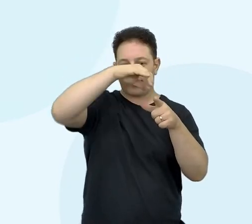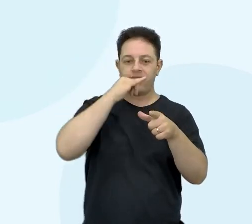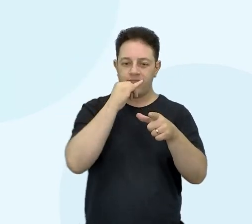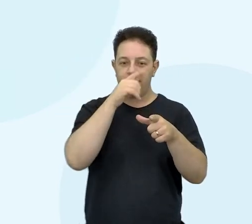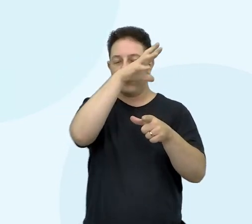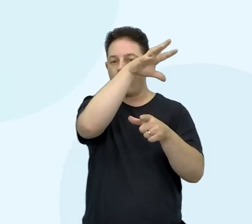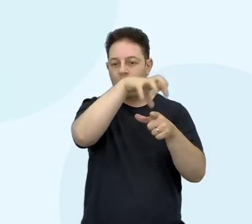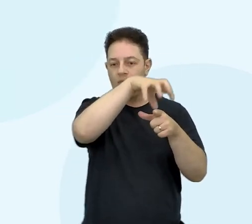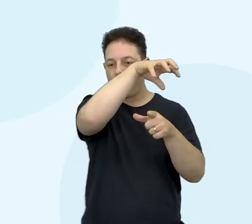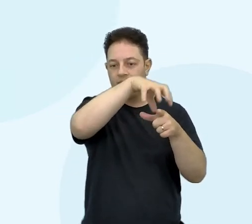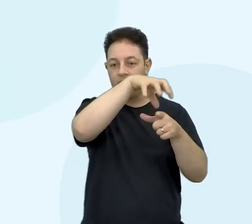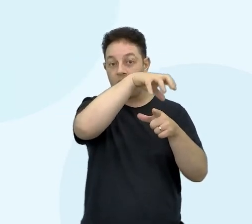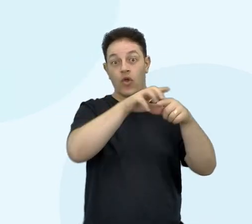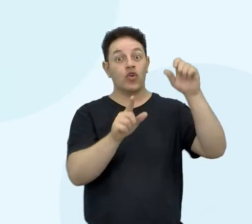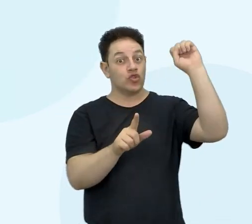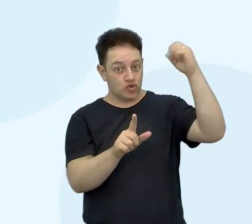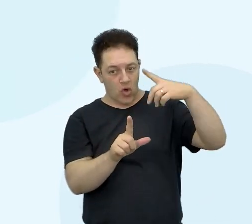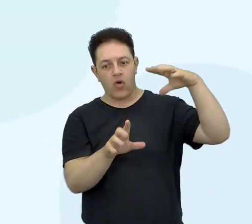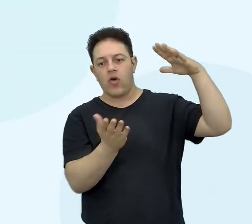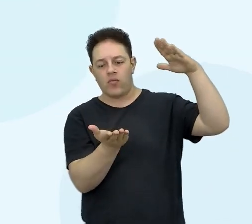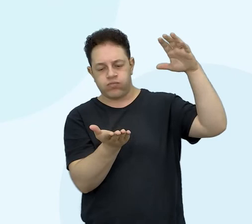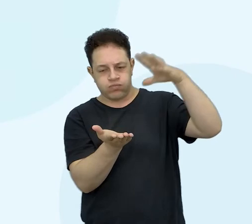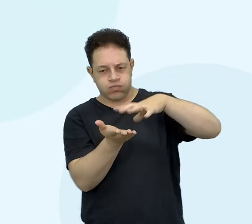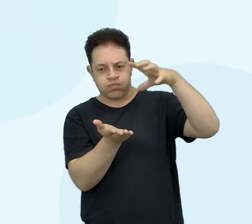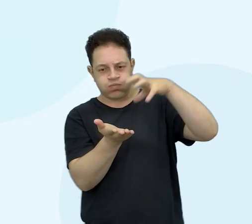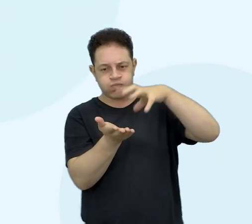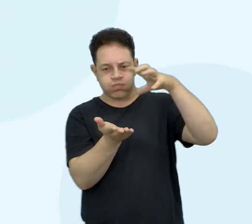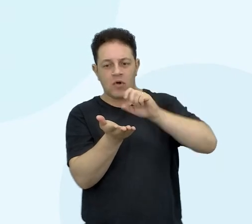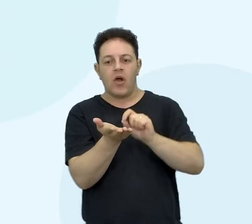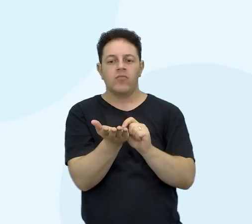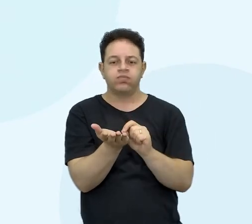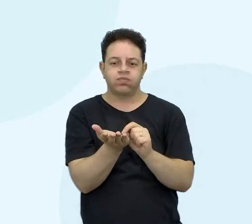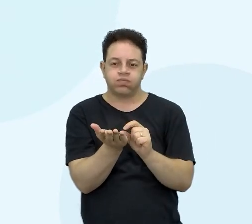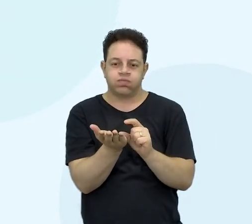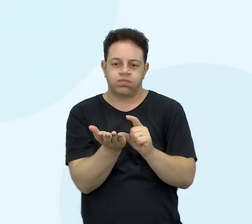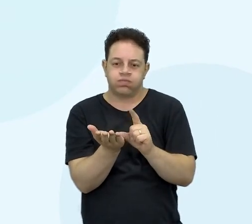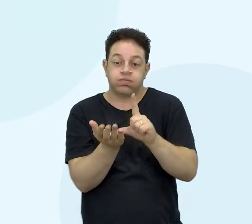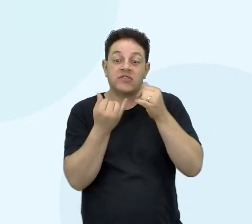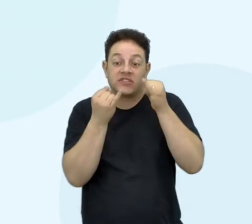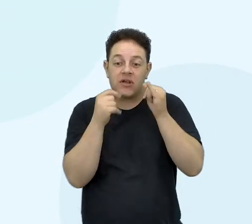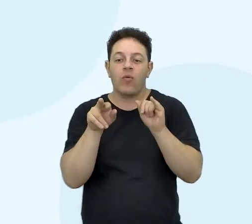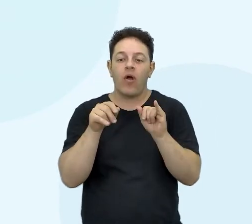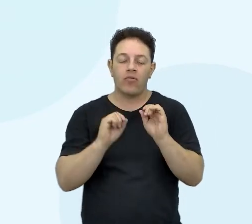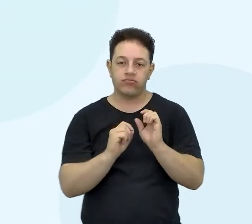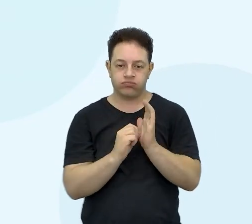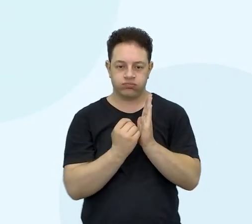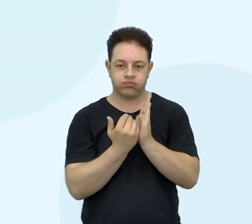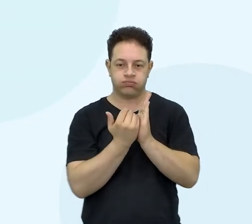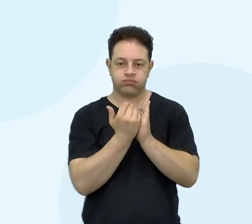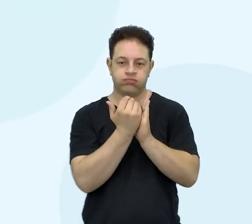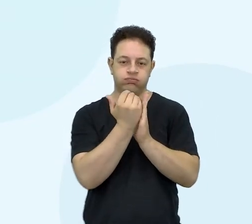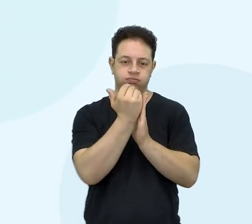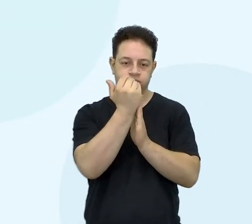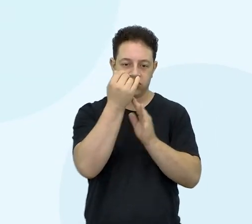a energia luminosa proveniente do Sol, né?